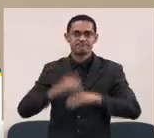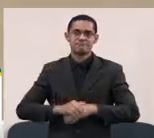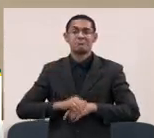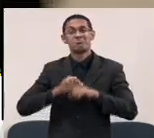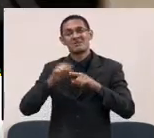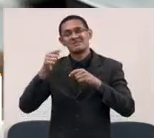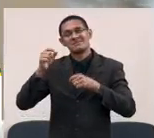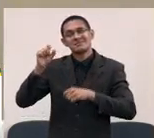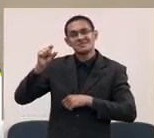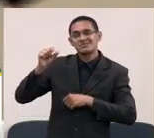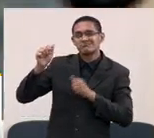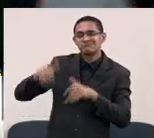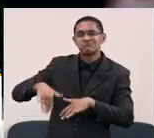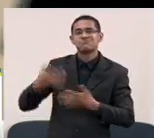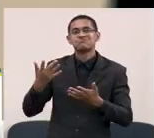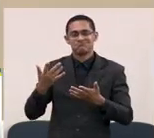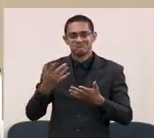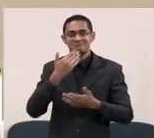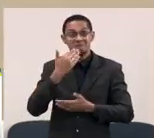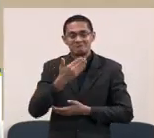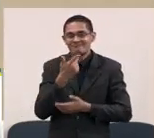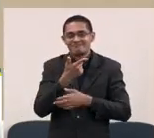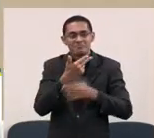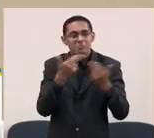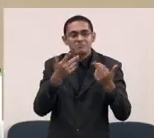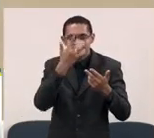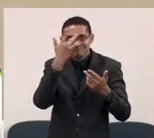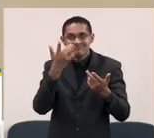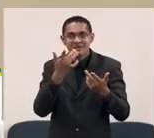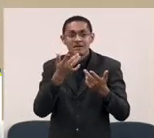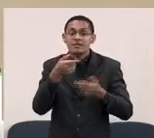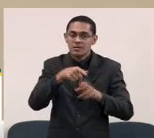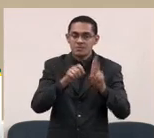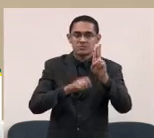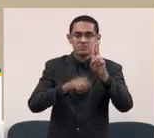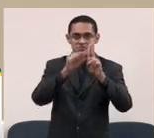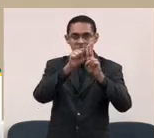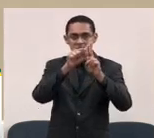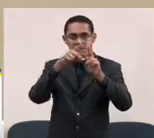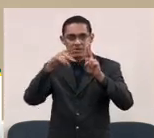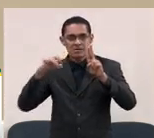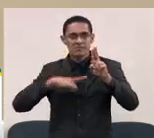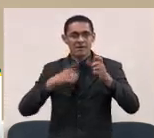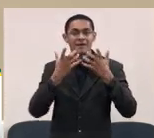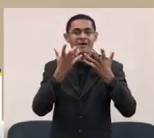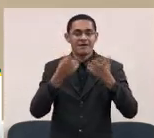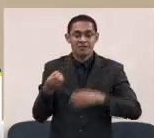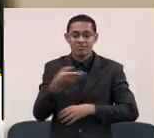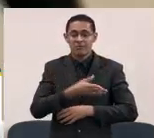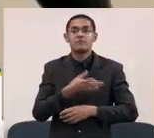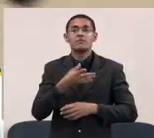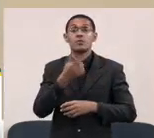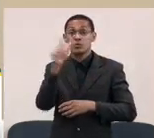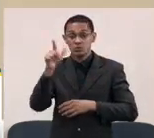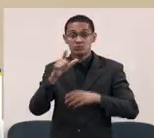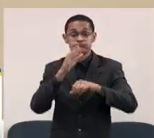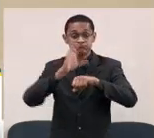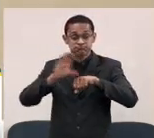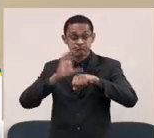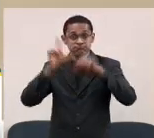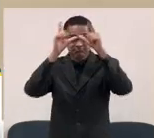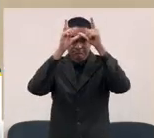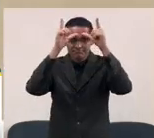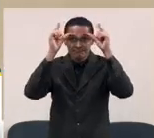insuficiente perto da nossa demanda. A gente quer inaugurar esse curso, a gente quer inaugurar o curso de